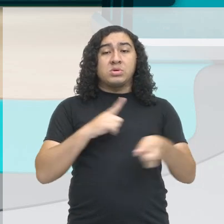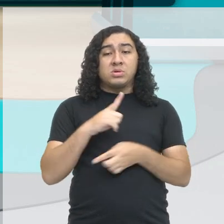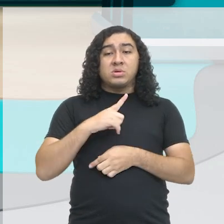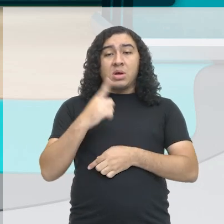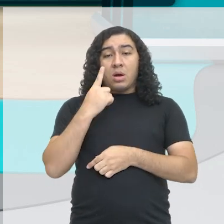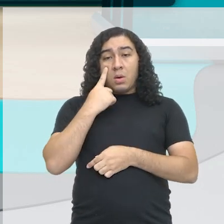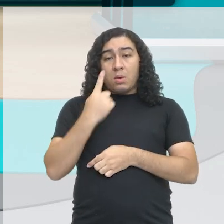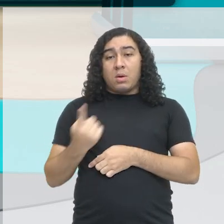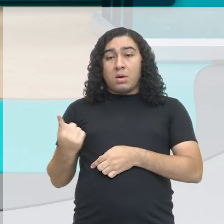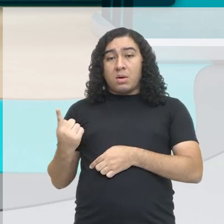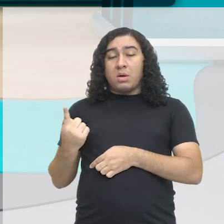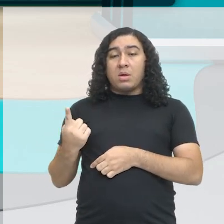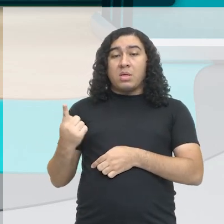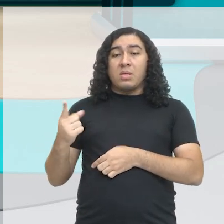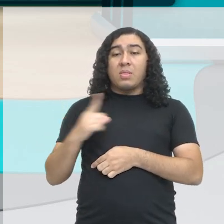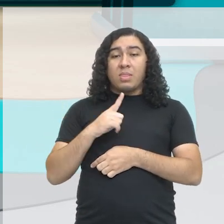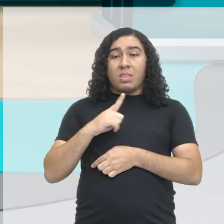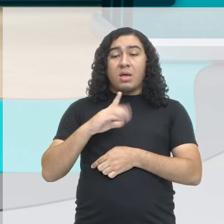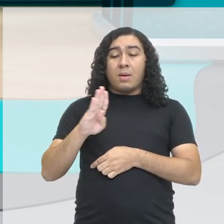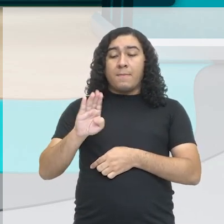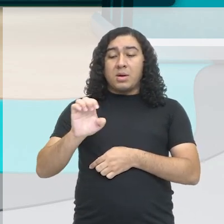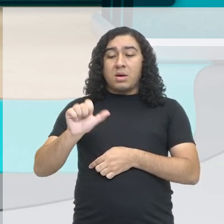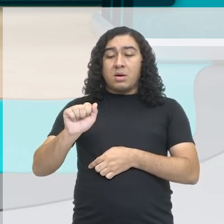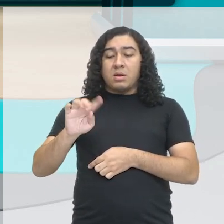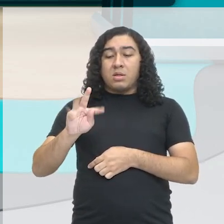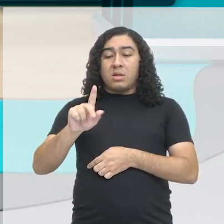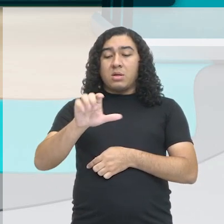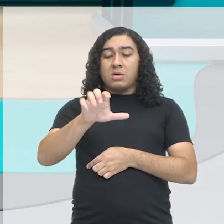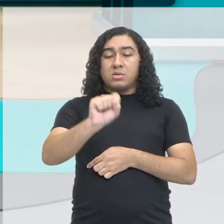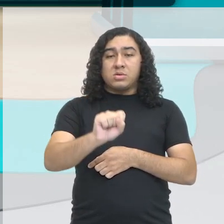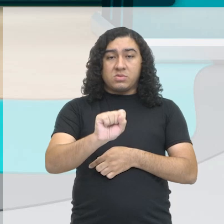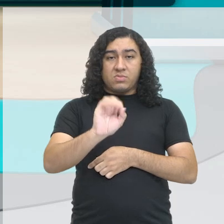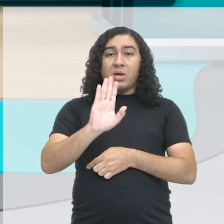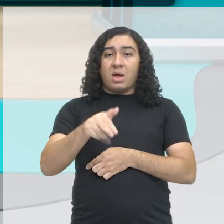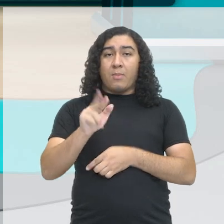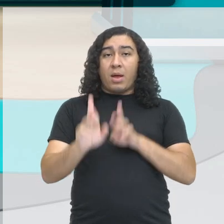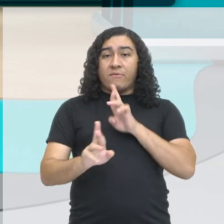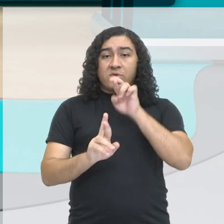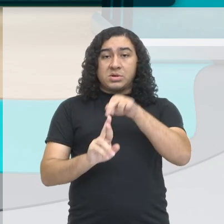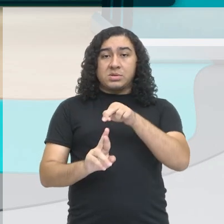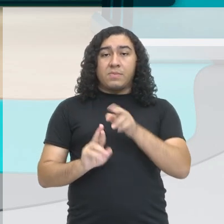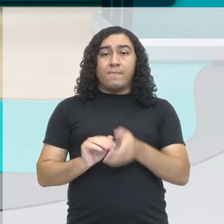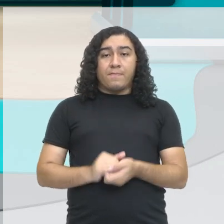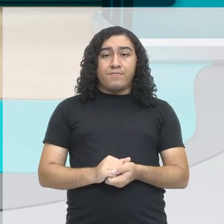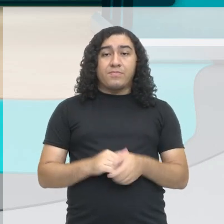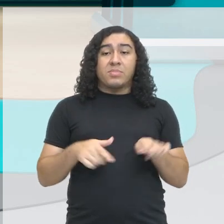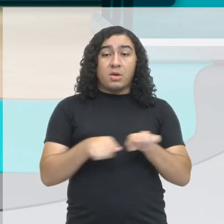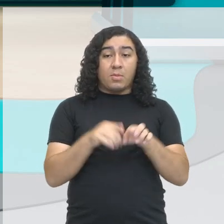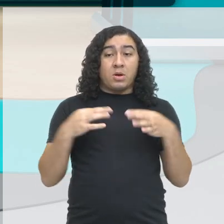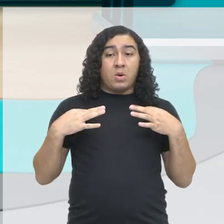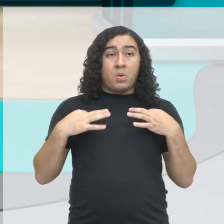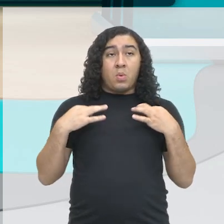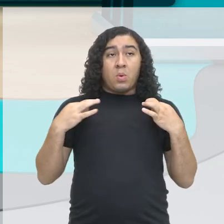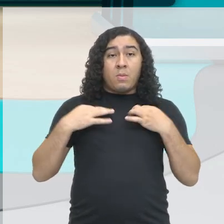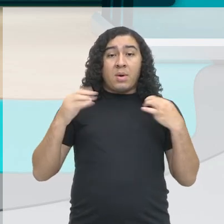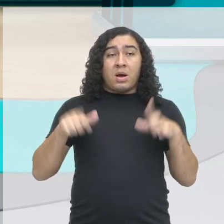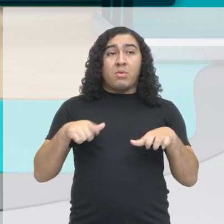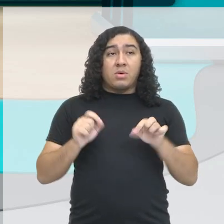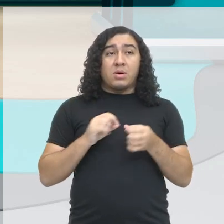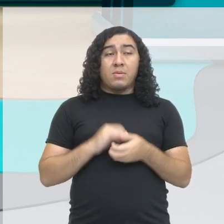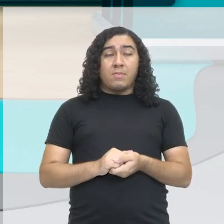Loves dos Beatles, essa banda inglesa que nós já falamos. Também as roupas